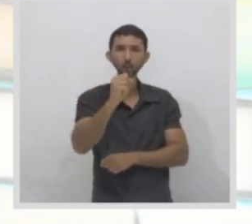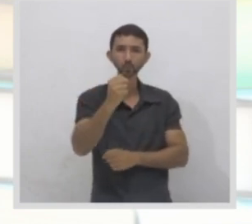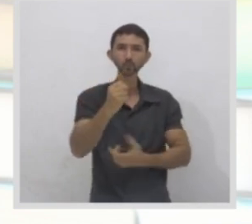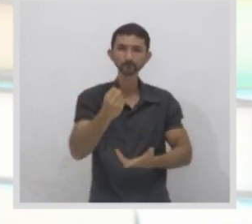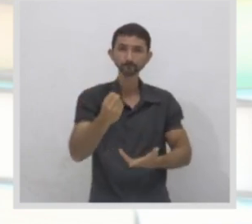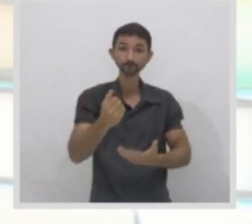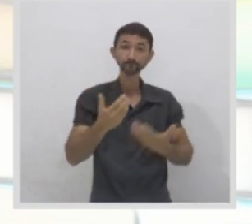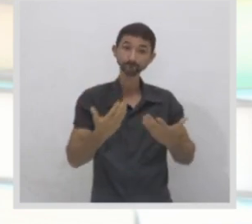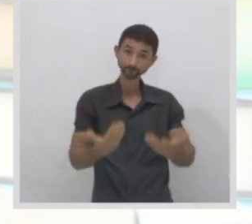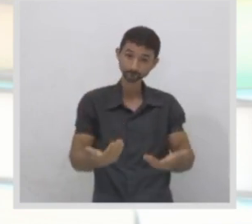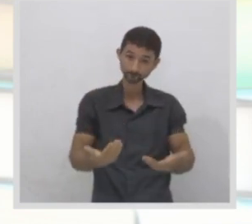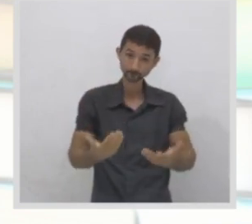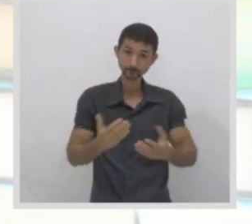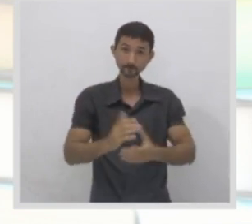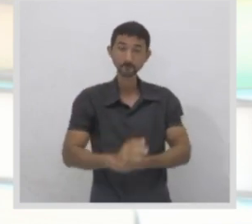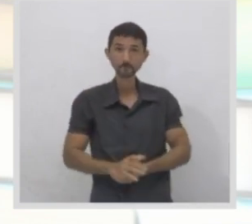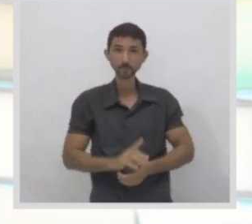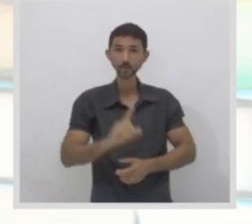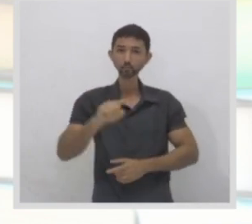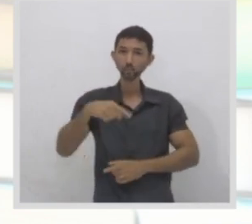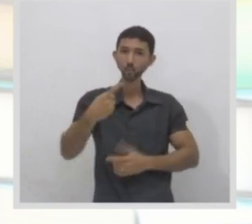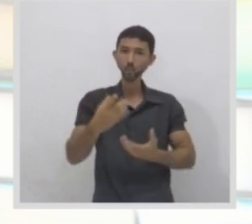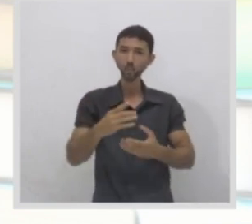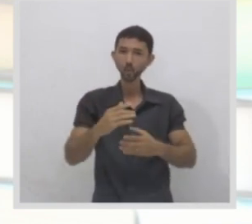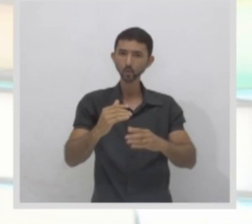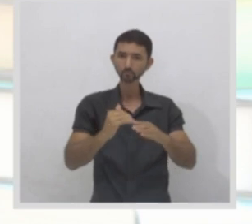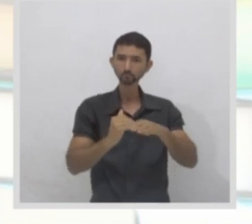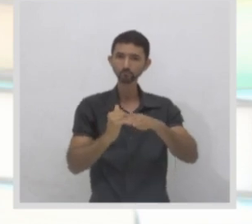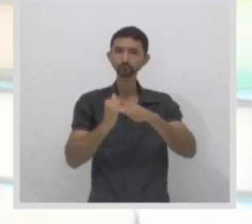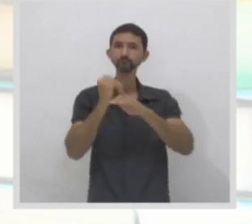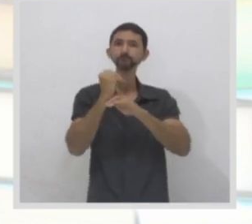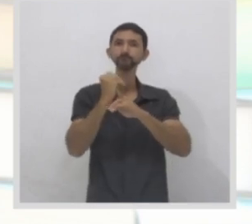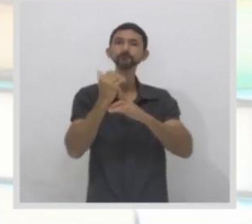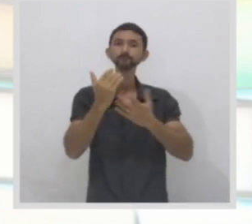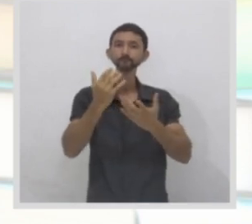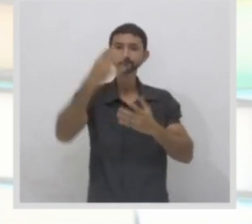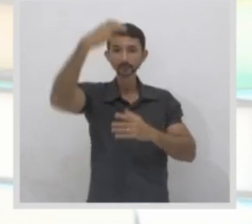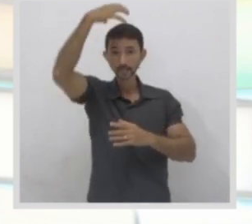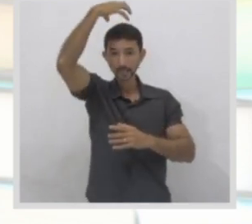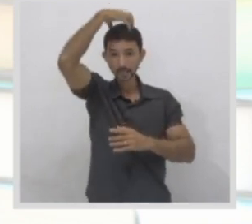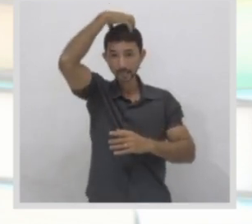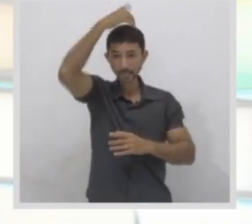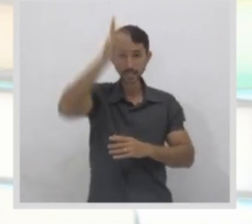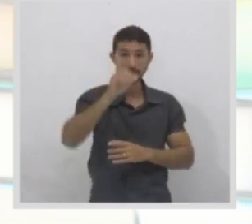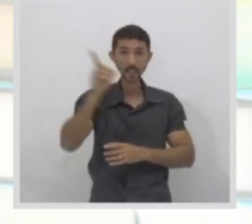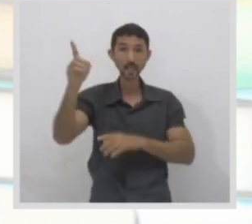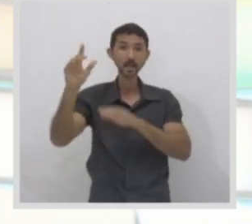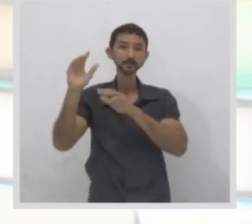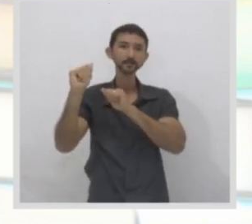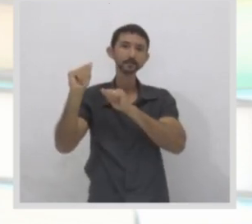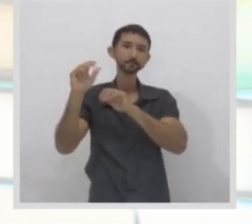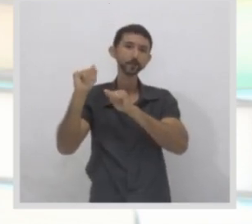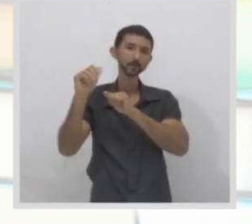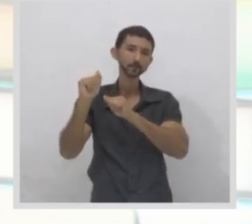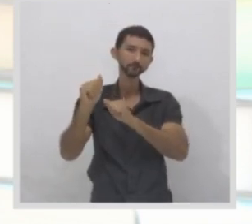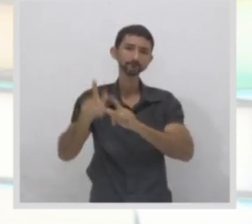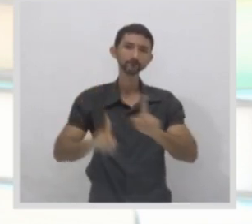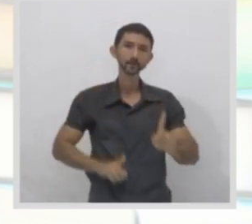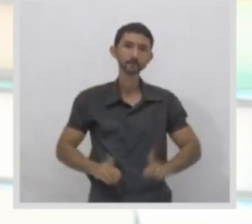Ora, o seu sucessor era o rei da Espanha, seu primo.